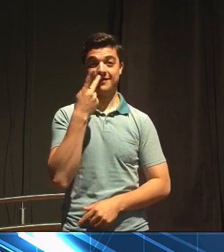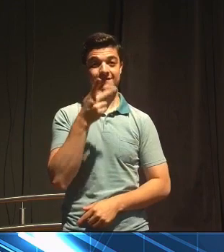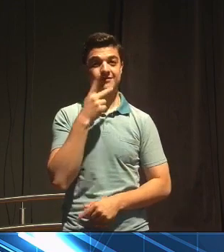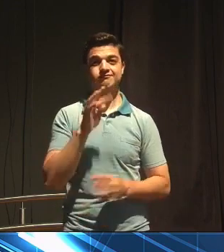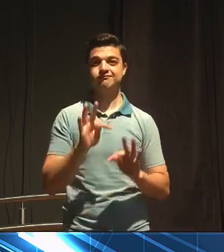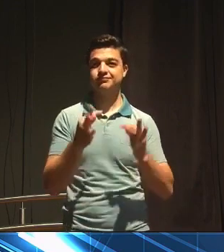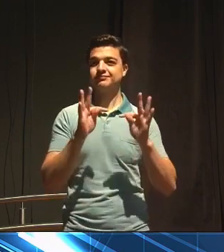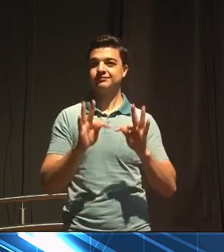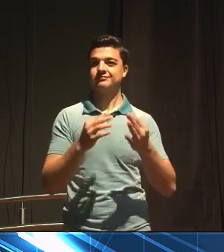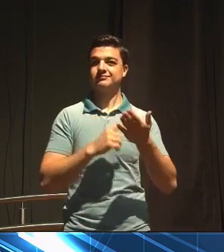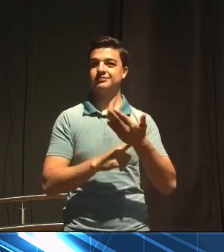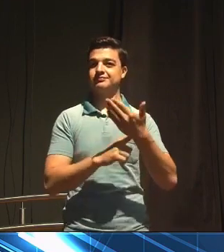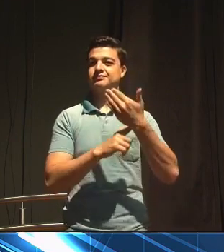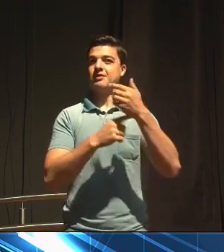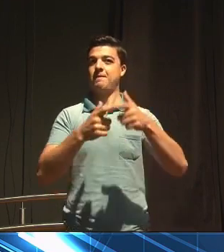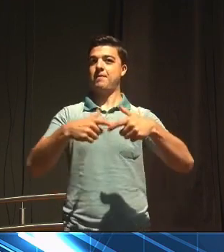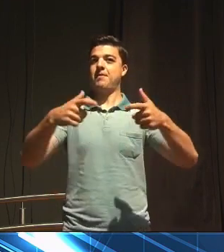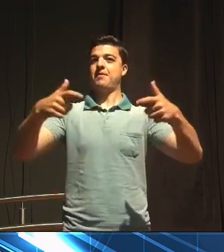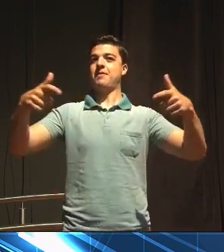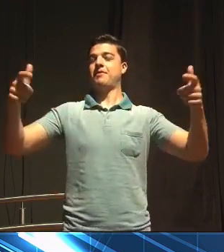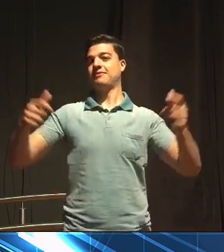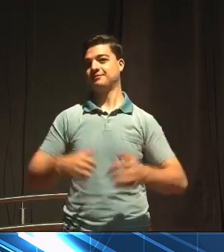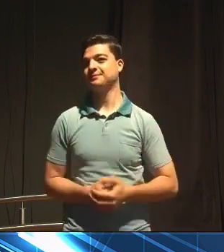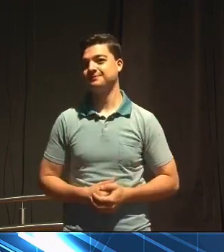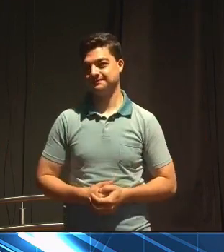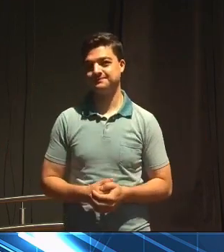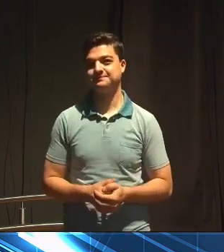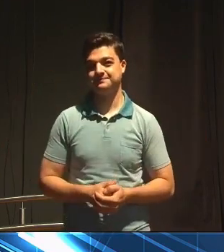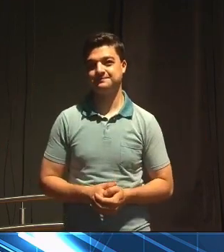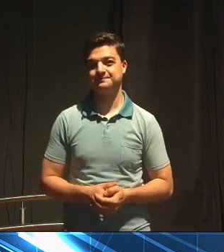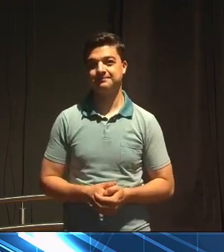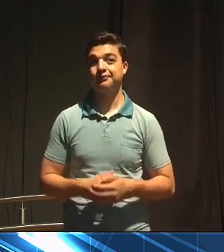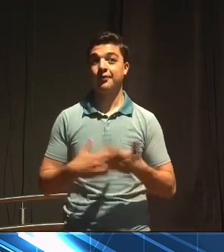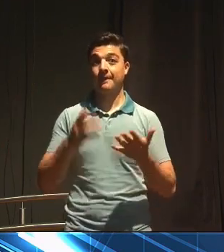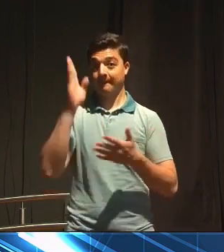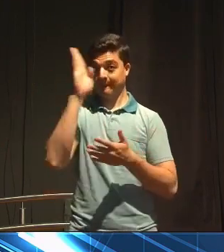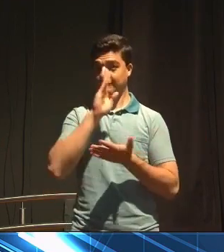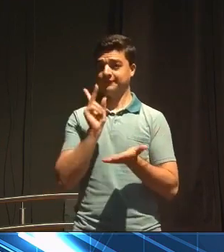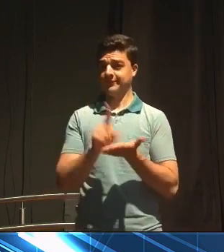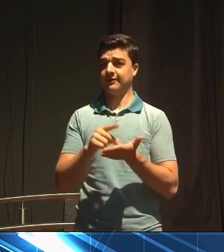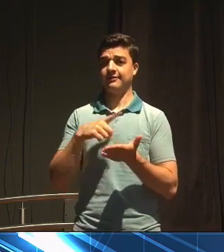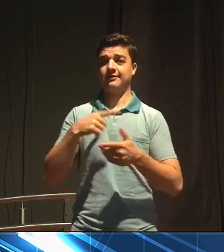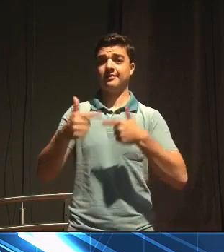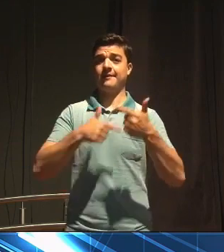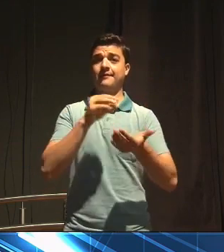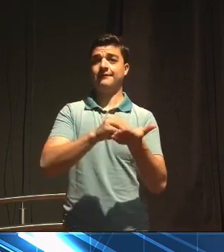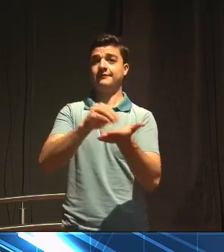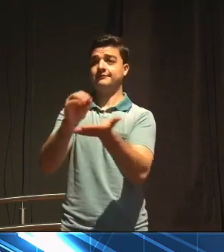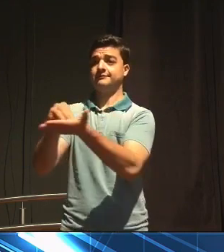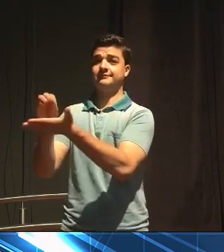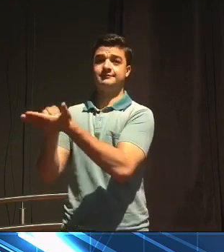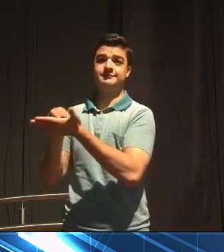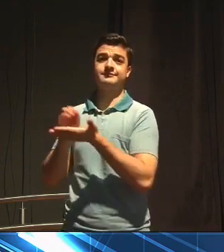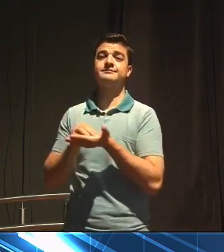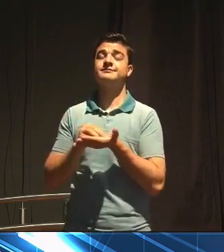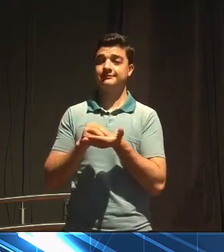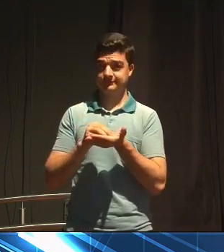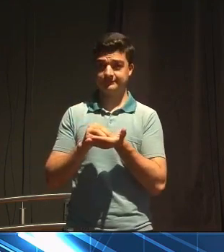que que acontece? No país em que tem um índice de desemprego gigantesco, você descobre que tem uma área que